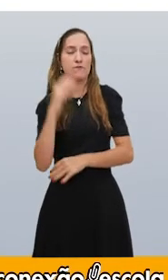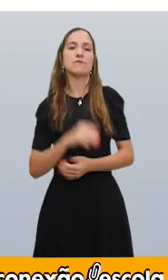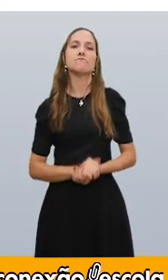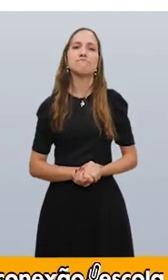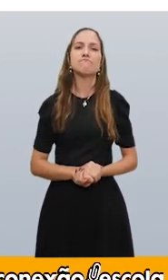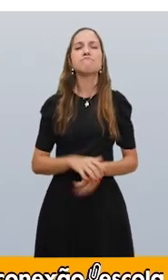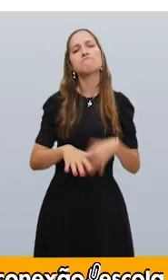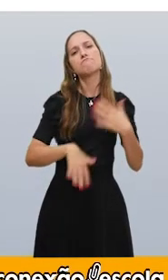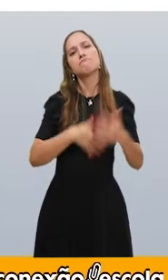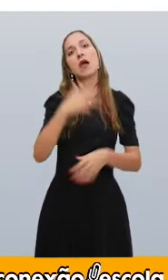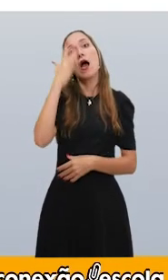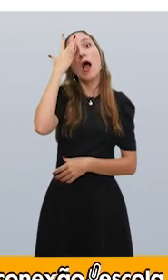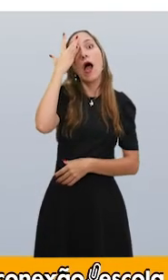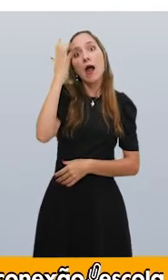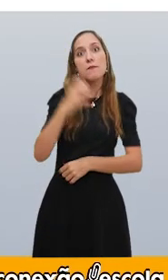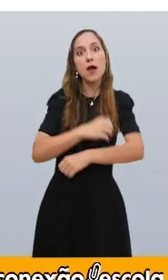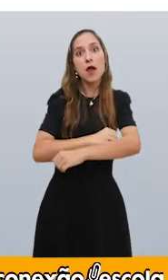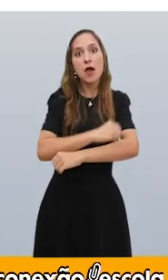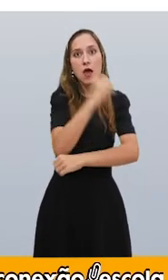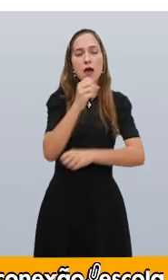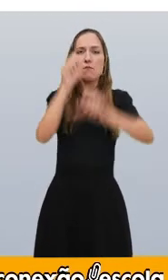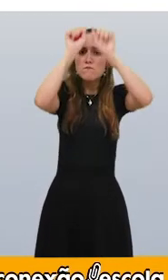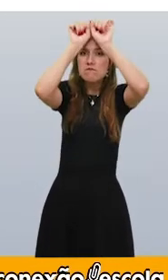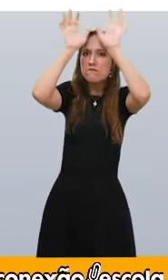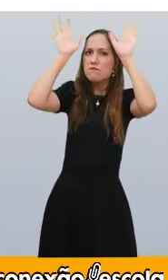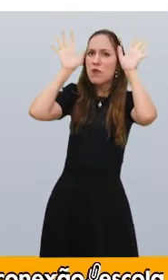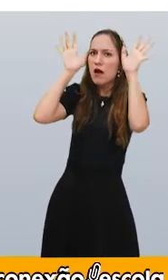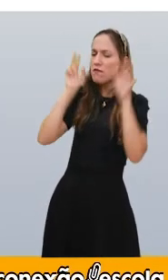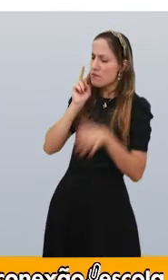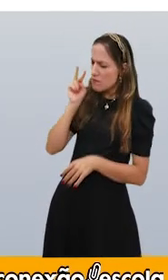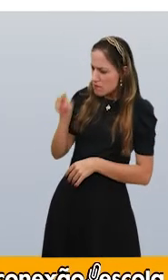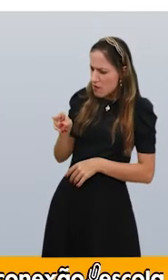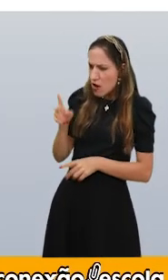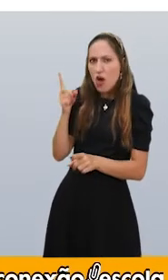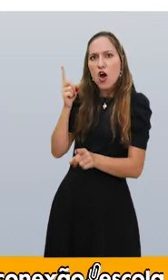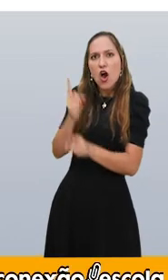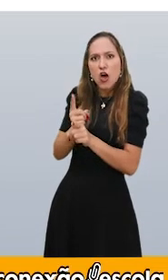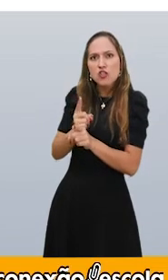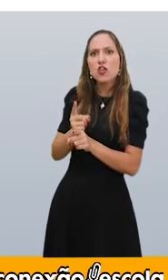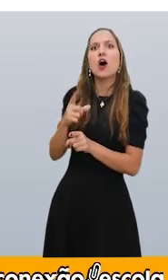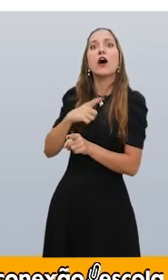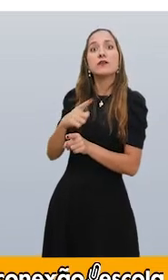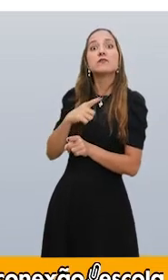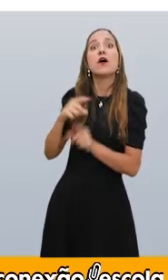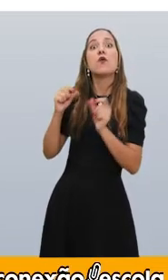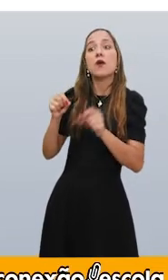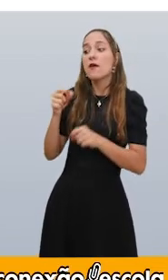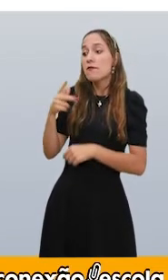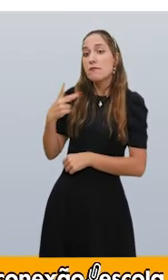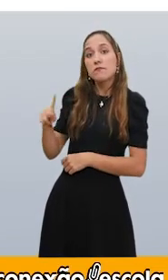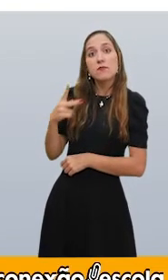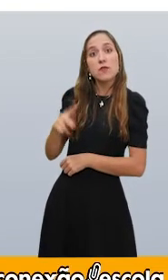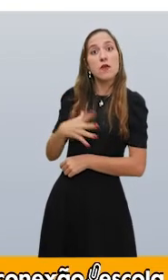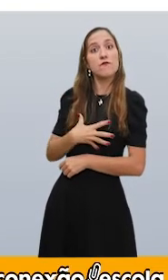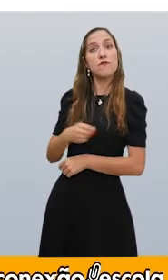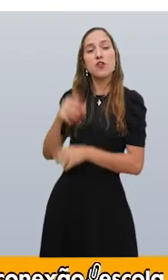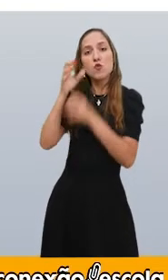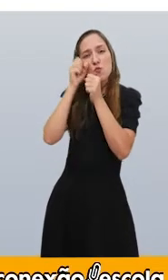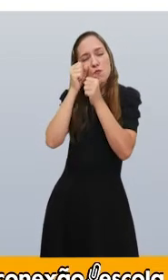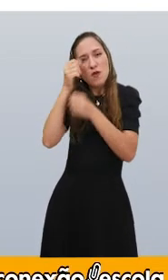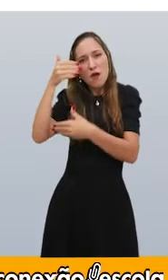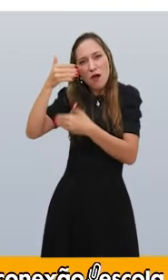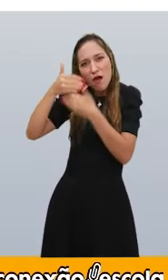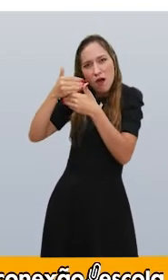palmeira. Quando o dia amanheceu, o cacique encontrou uma frutinha no lugar em que